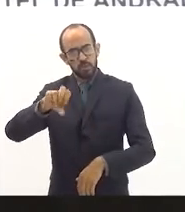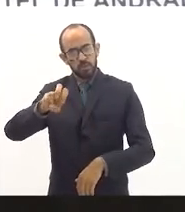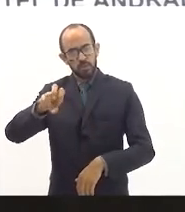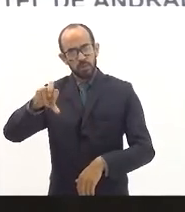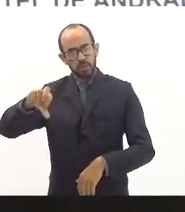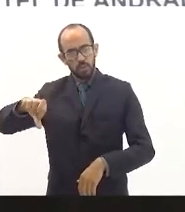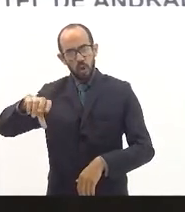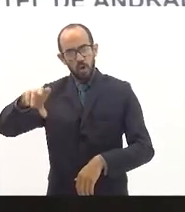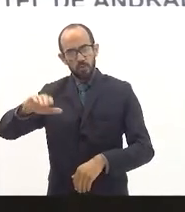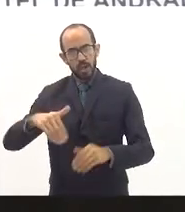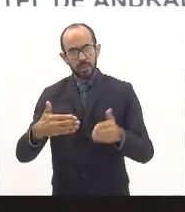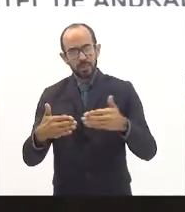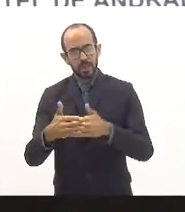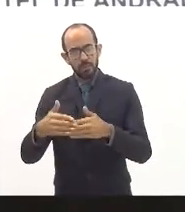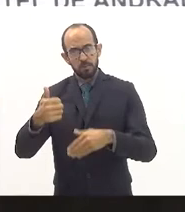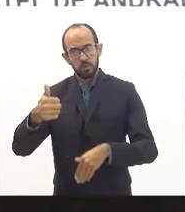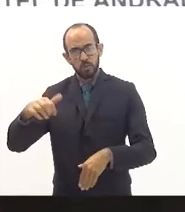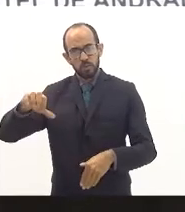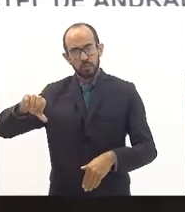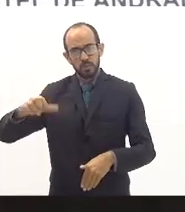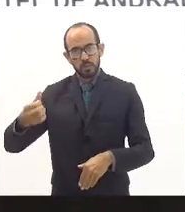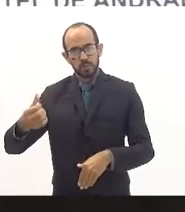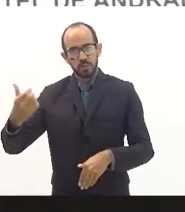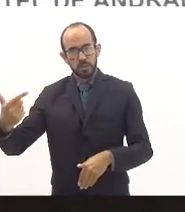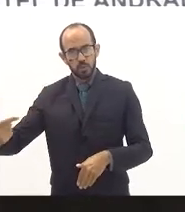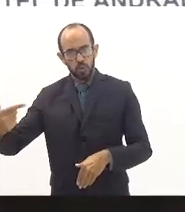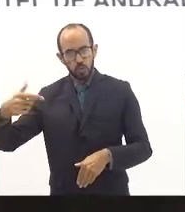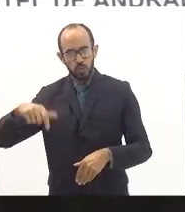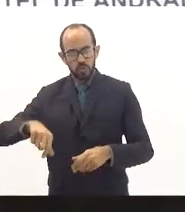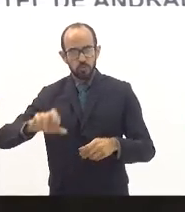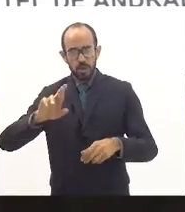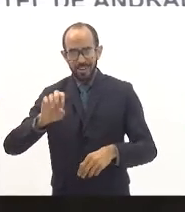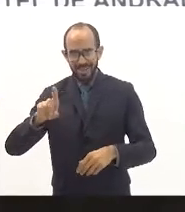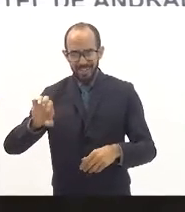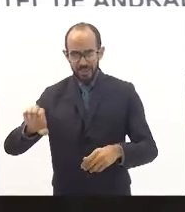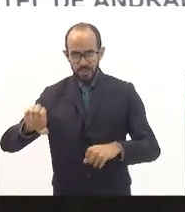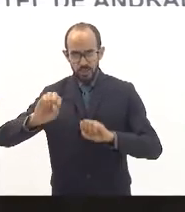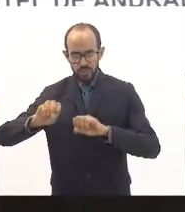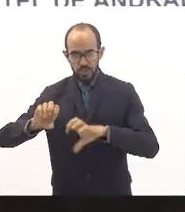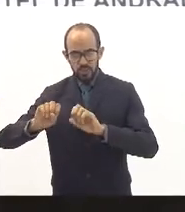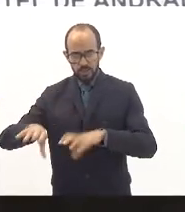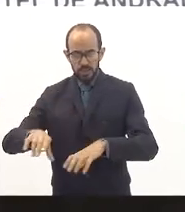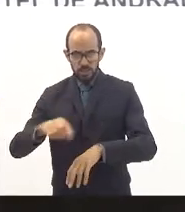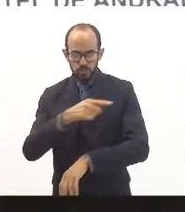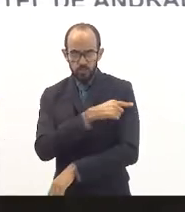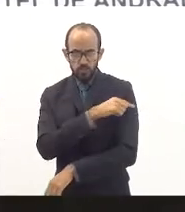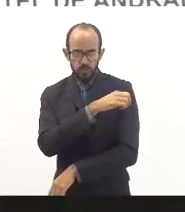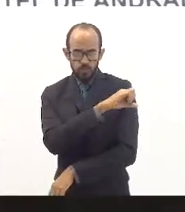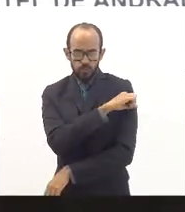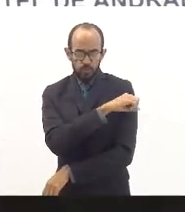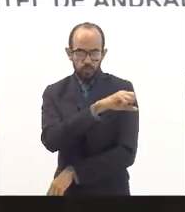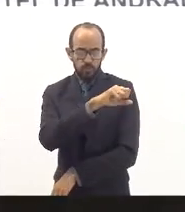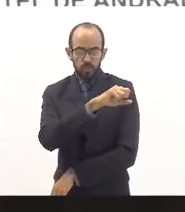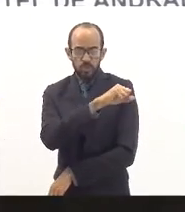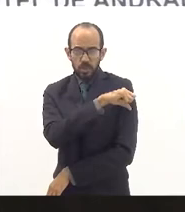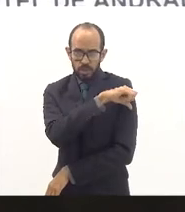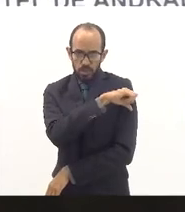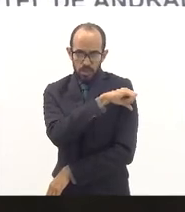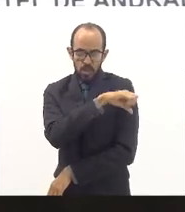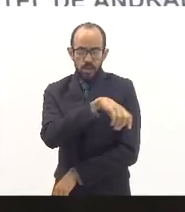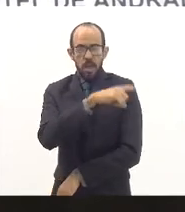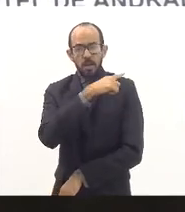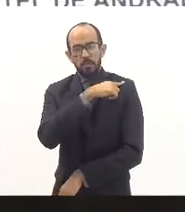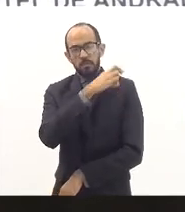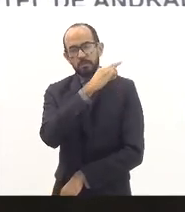e 1962, uma rede de ensino primário e médio que atingiu os mais